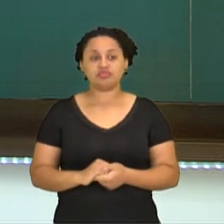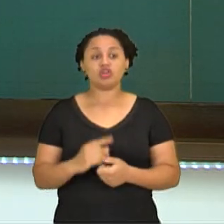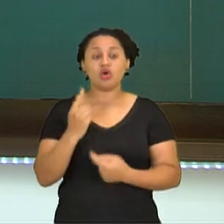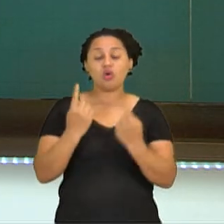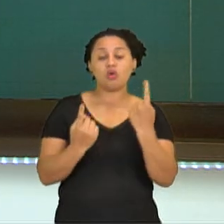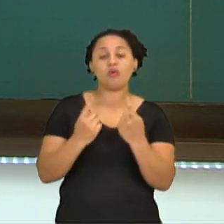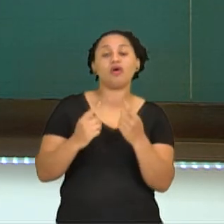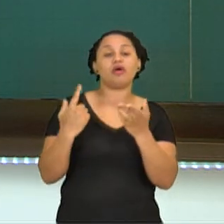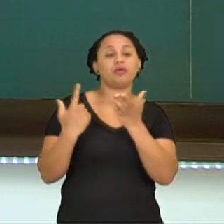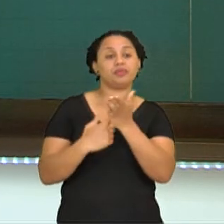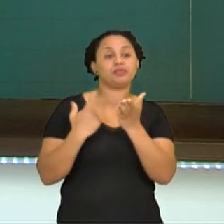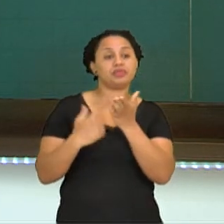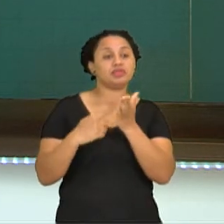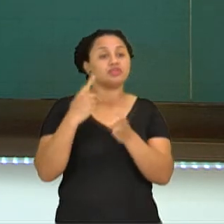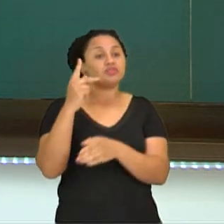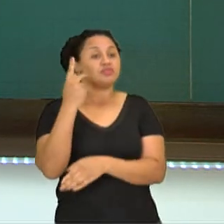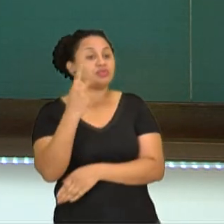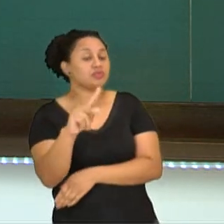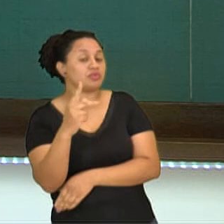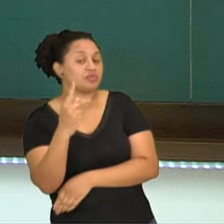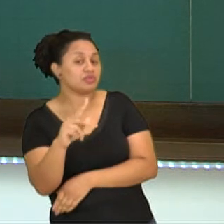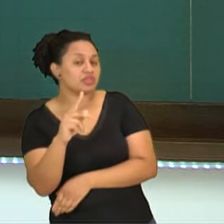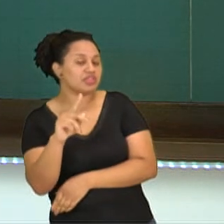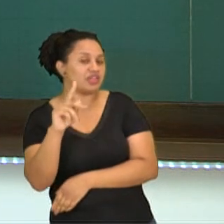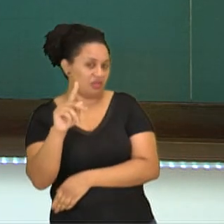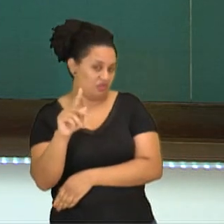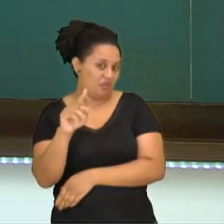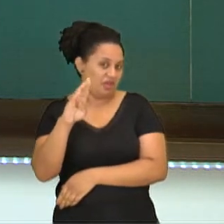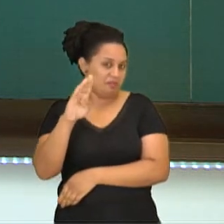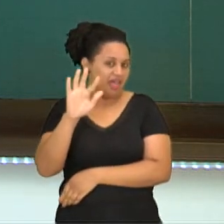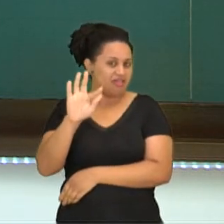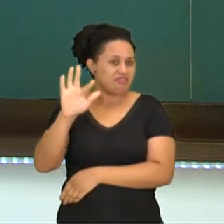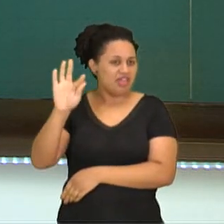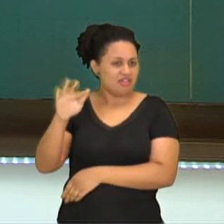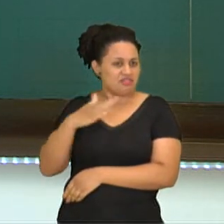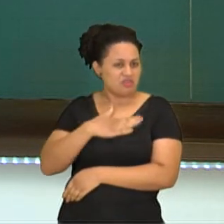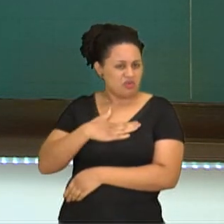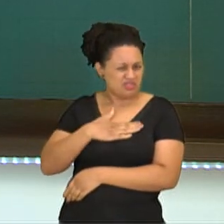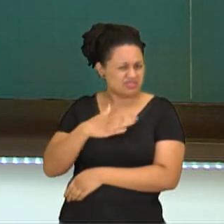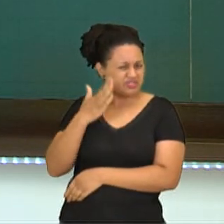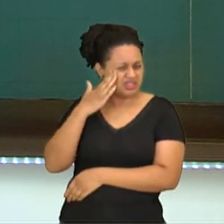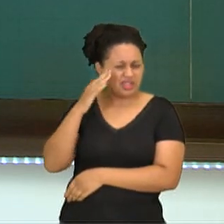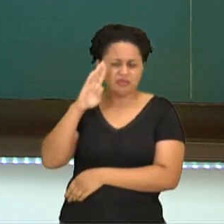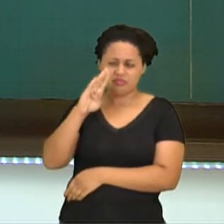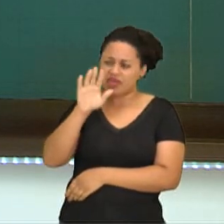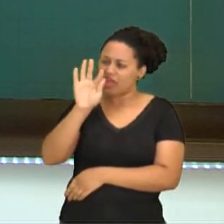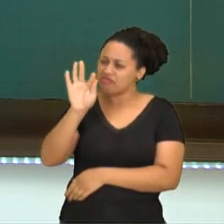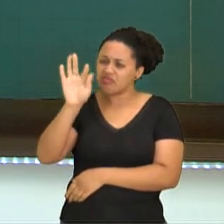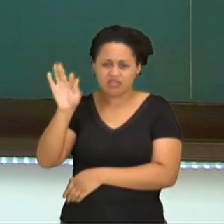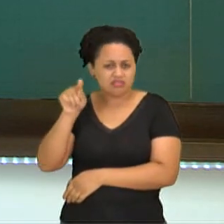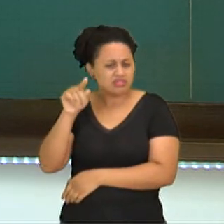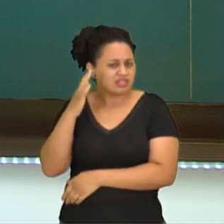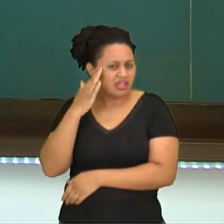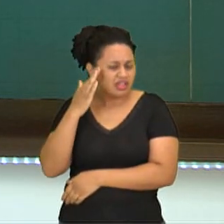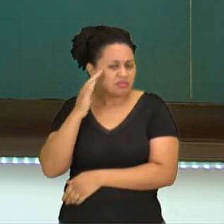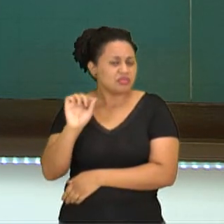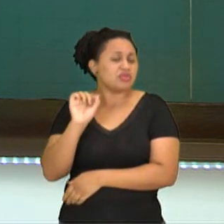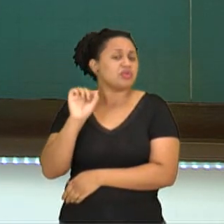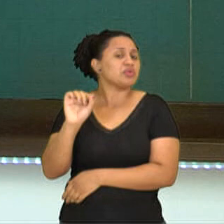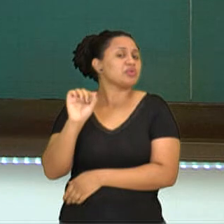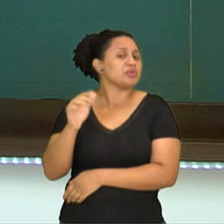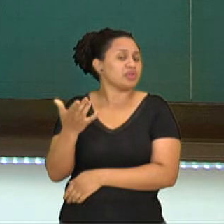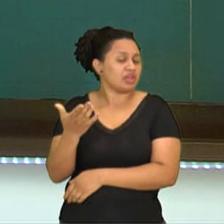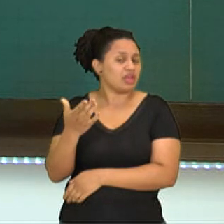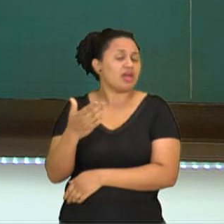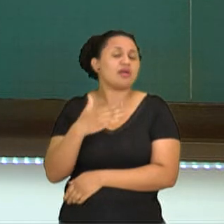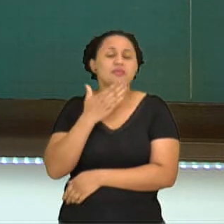livro que o seu ou a sua BFF gosta? Sabe o que significa BFF? Best